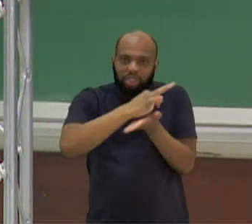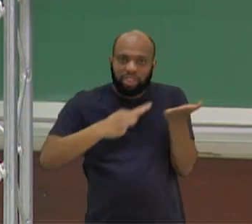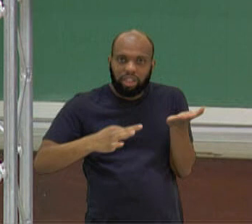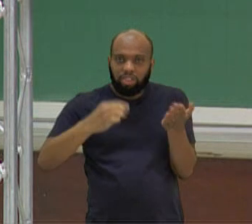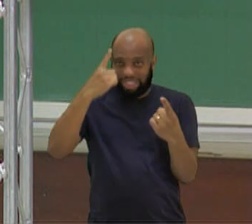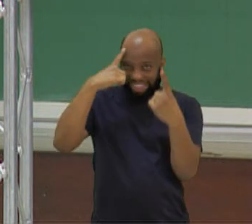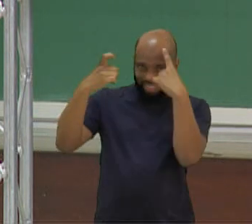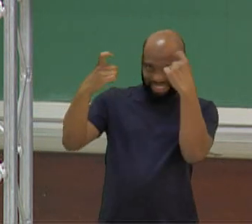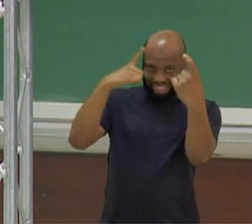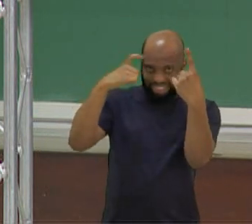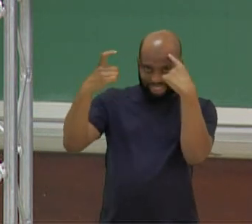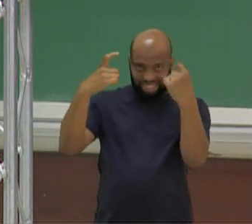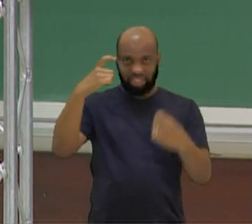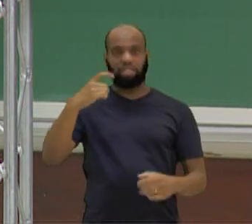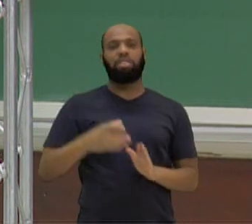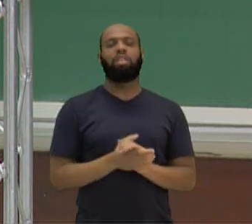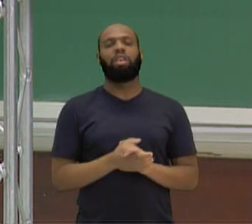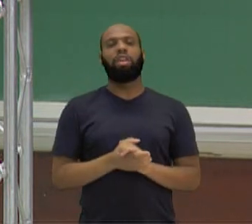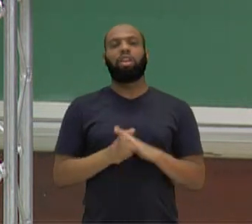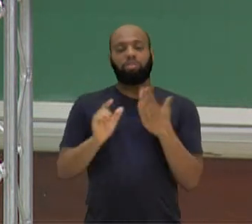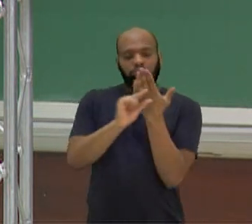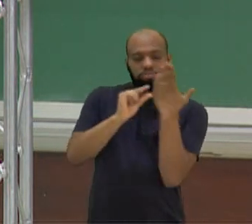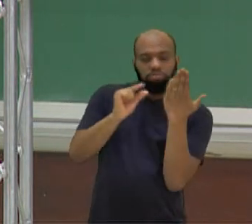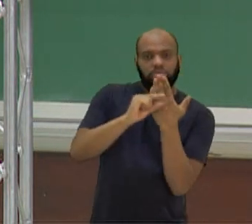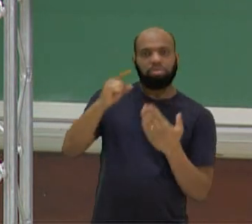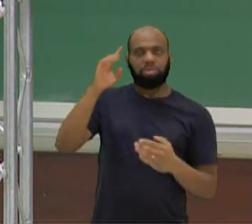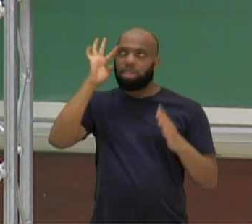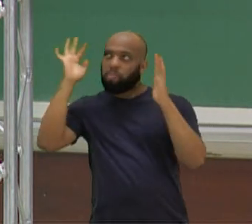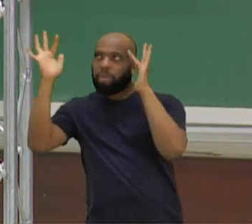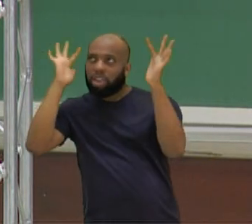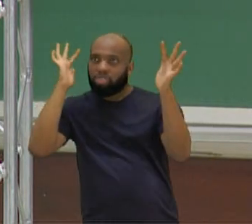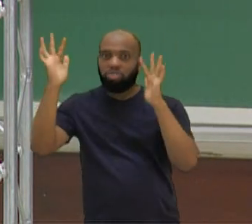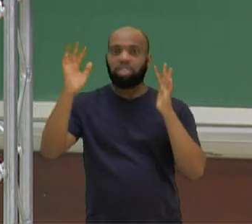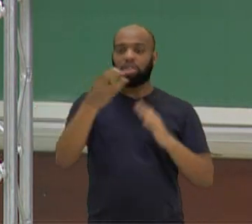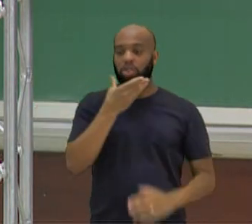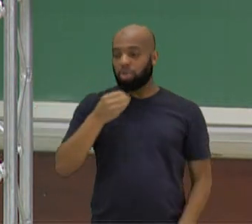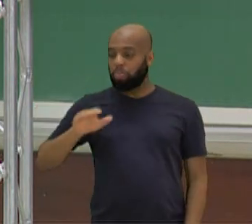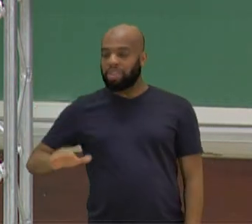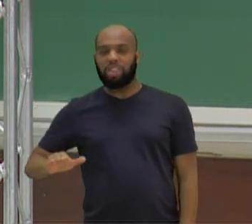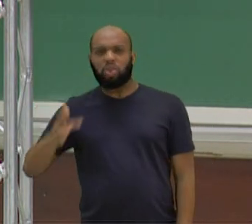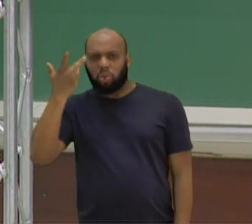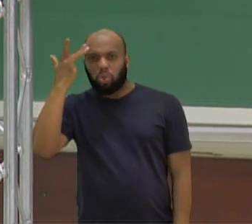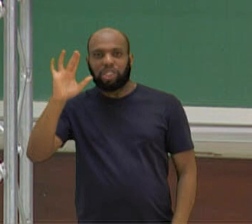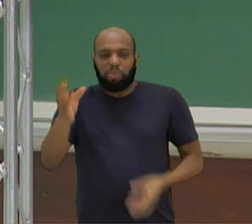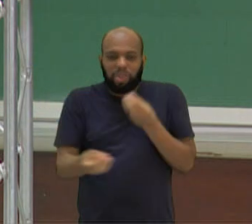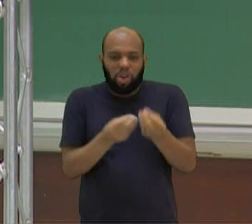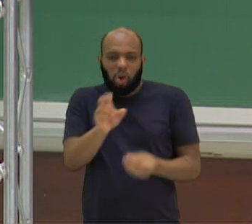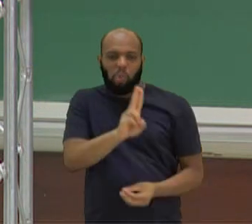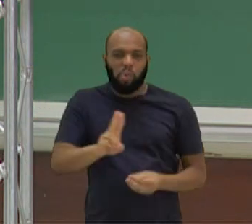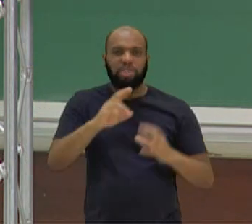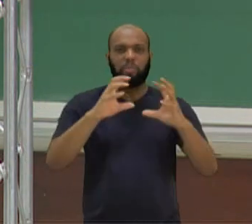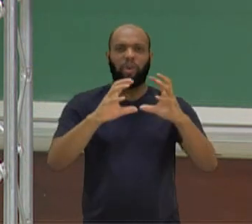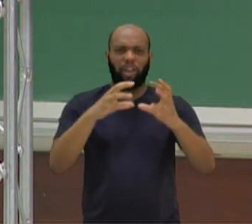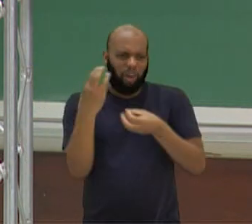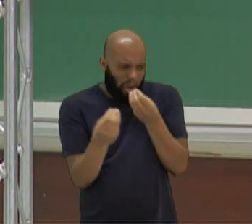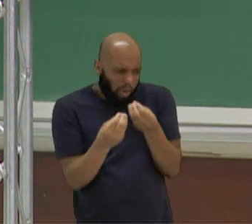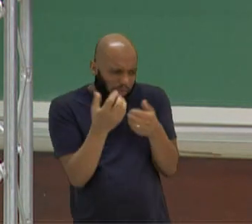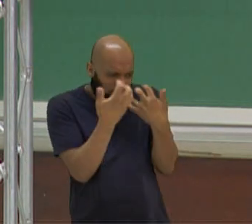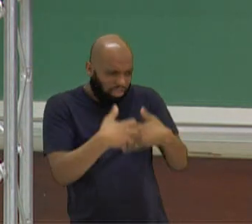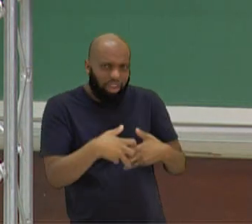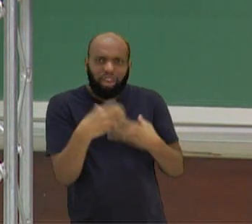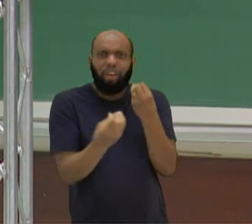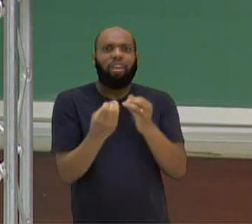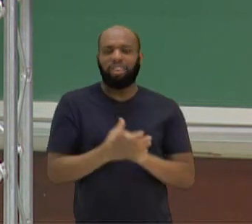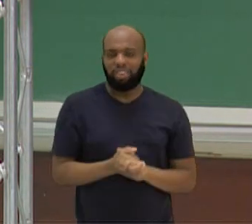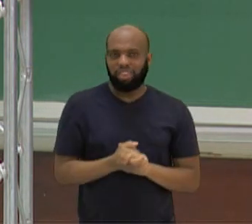criatividade melhor aqui, né? O autor imaginar que o menino não sabia como usar a bola. Então, como